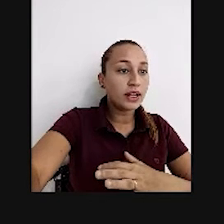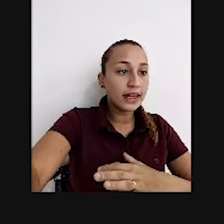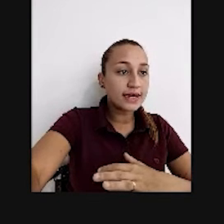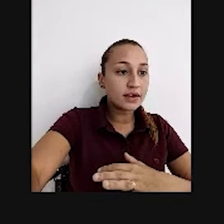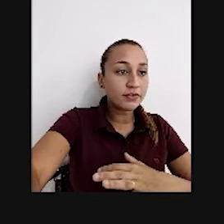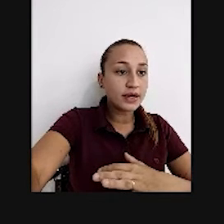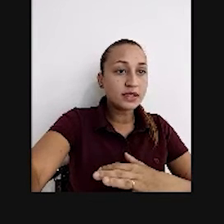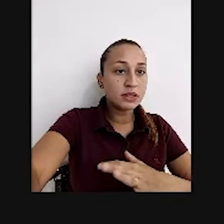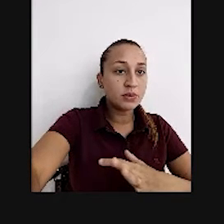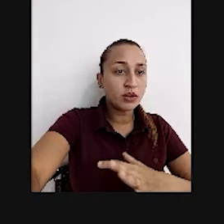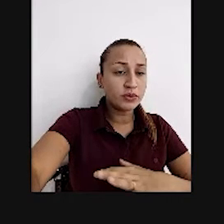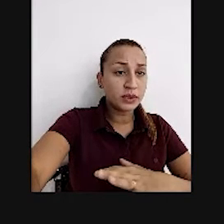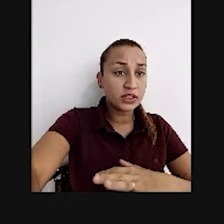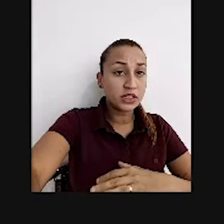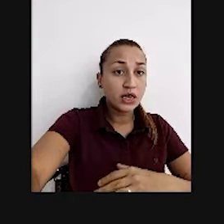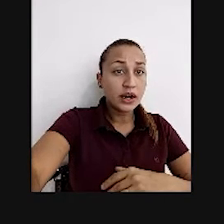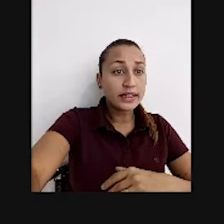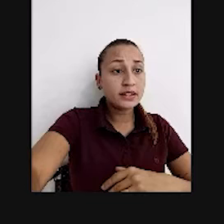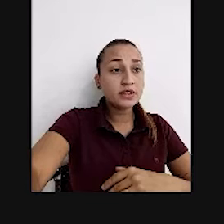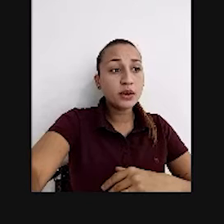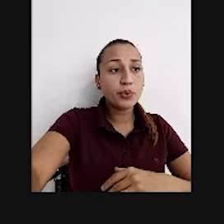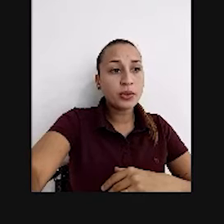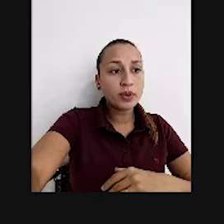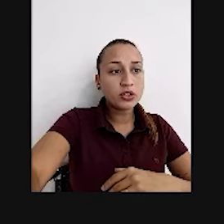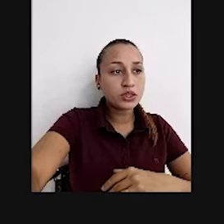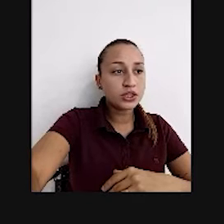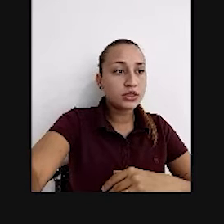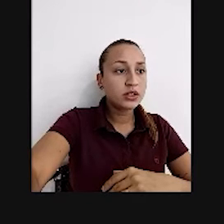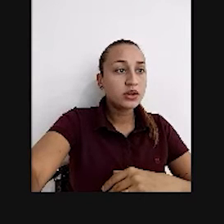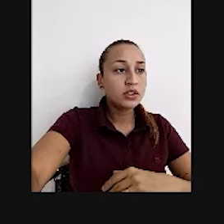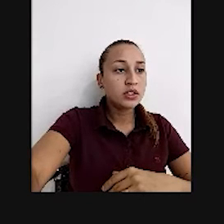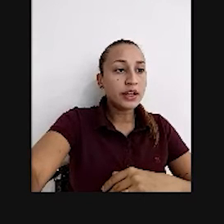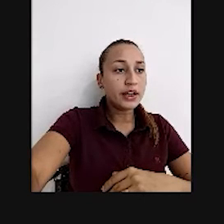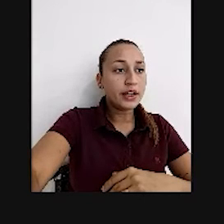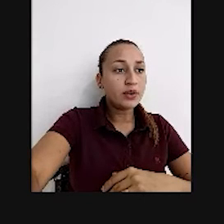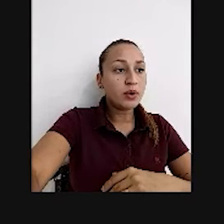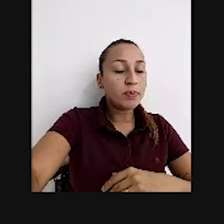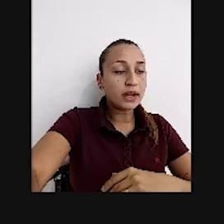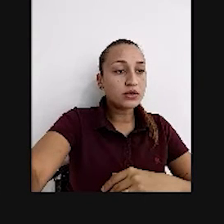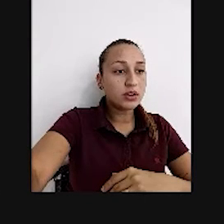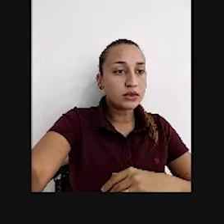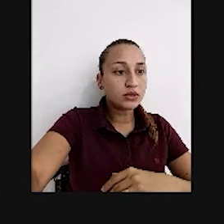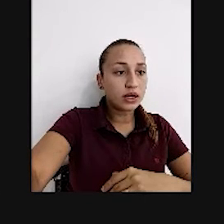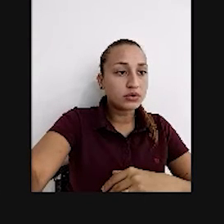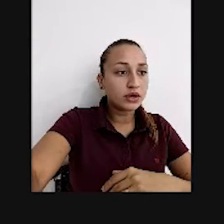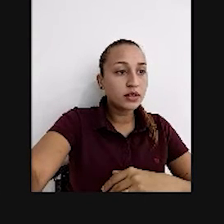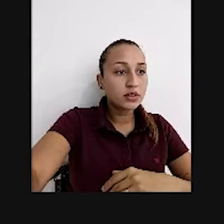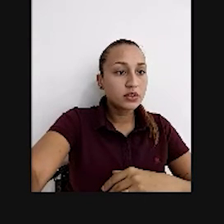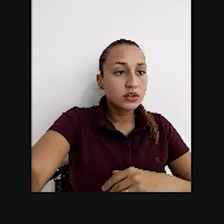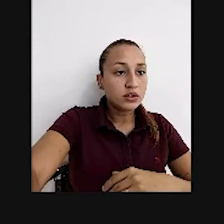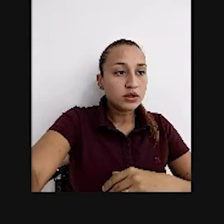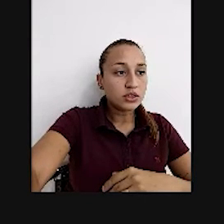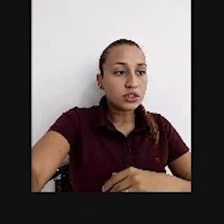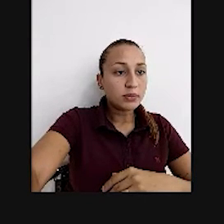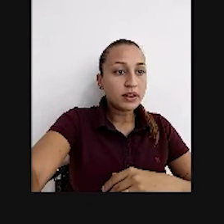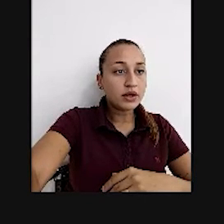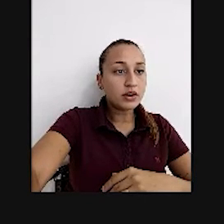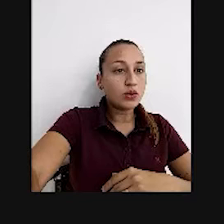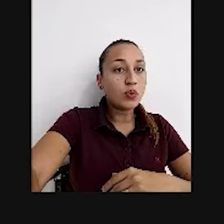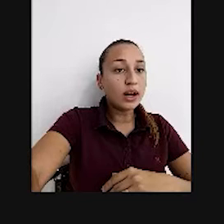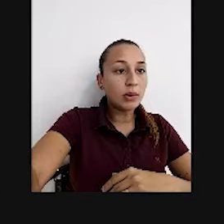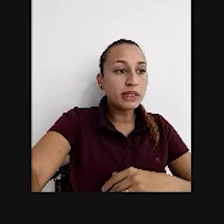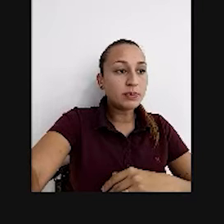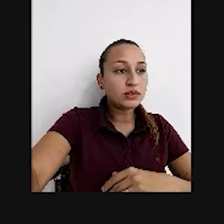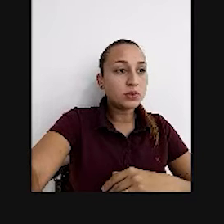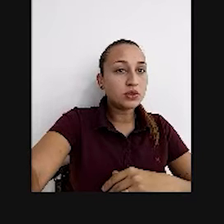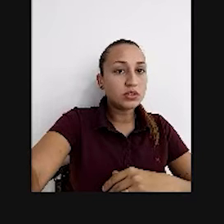move essa face se movimente. A restrição é muito importante no impacto do resultado, né? A gente também,